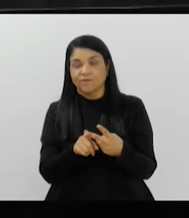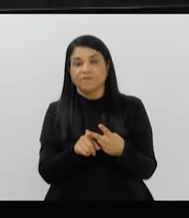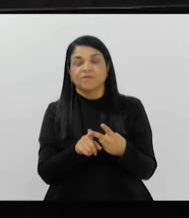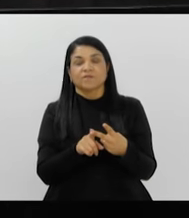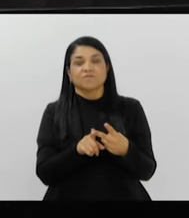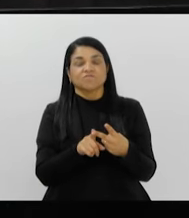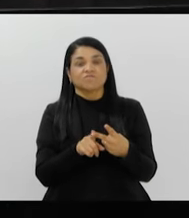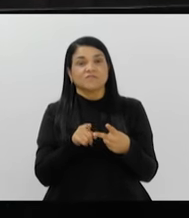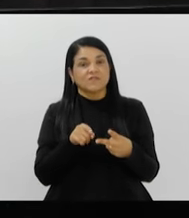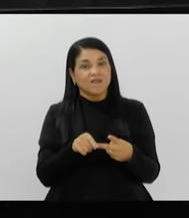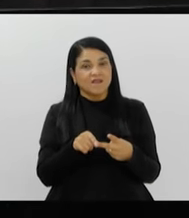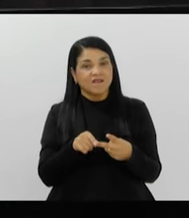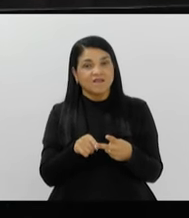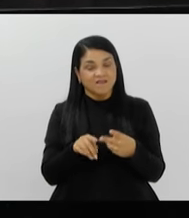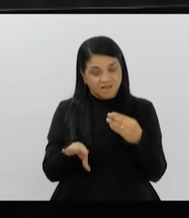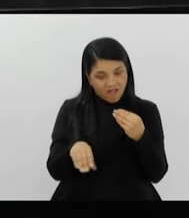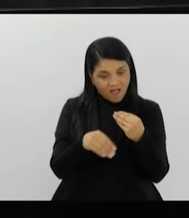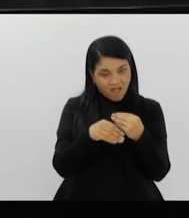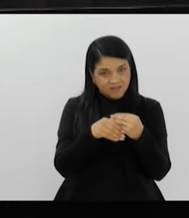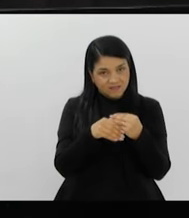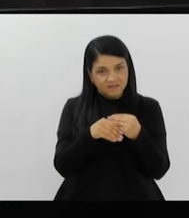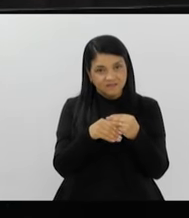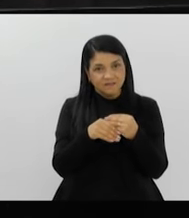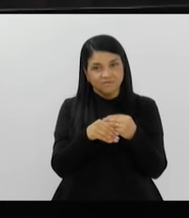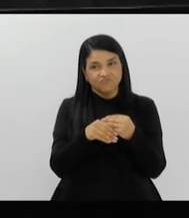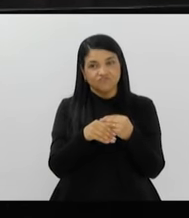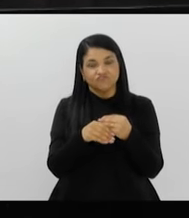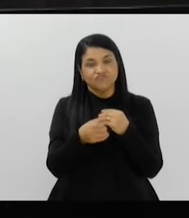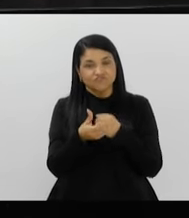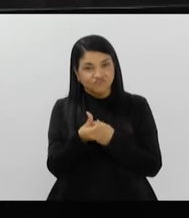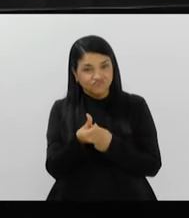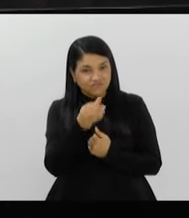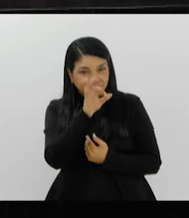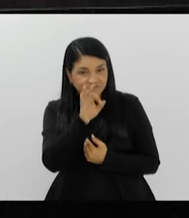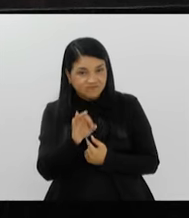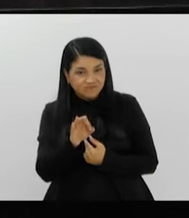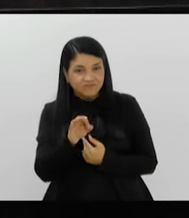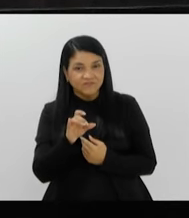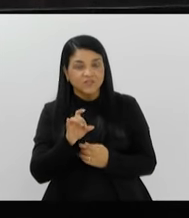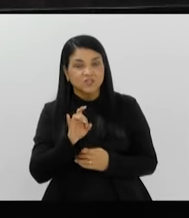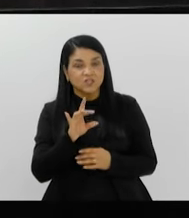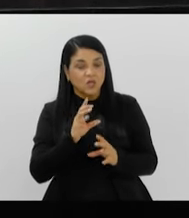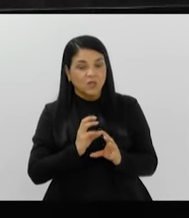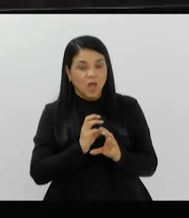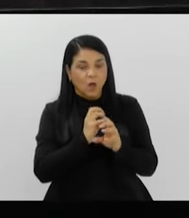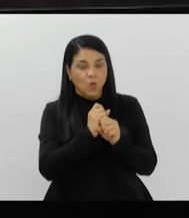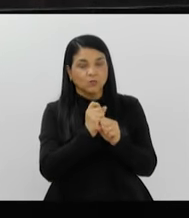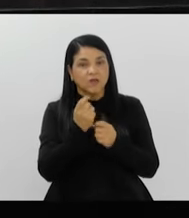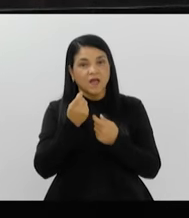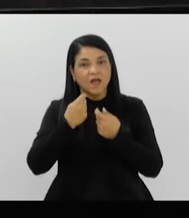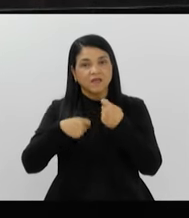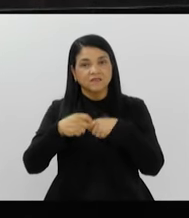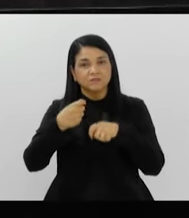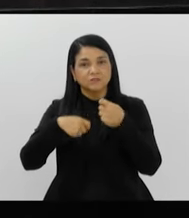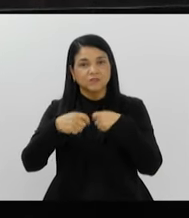essa adição, né, ocorre apenas na conta Administração Geral, que é